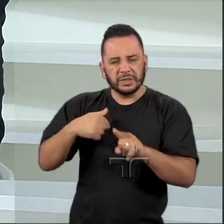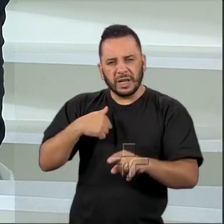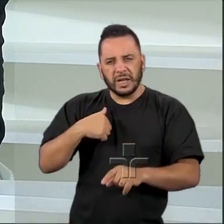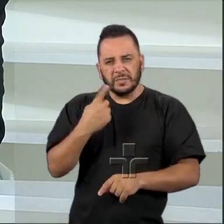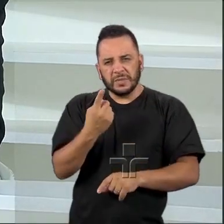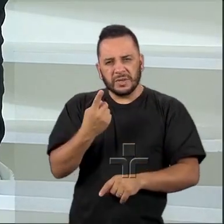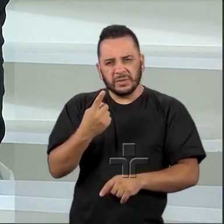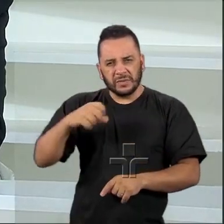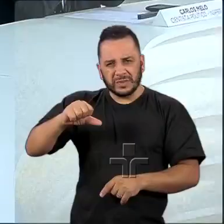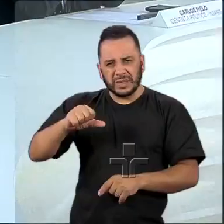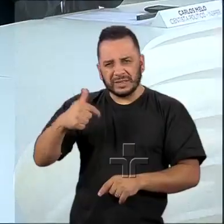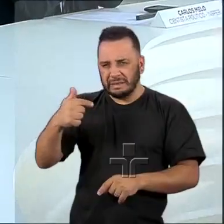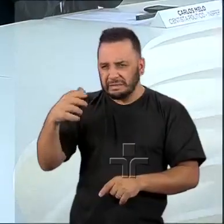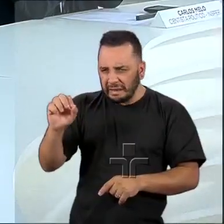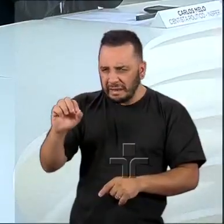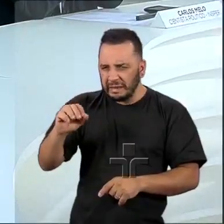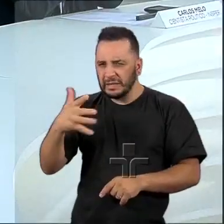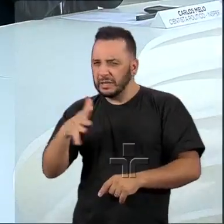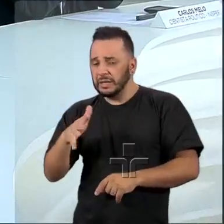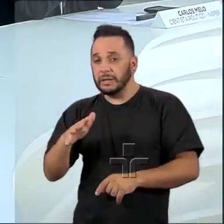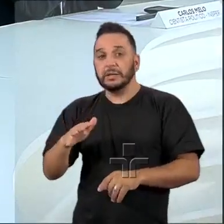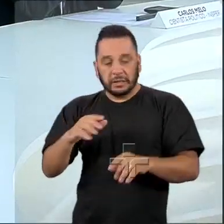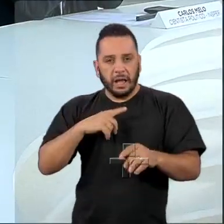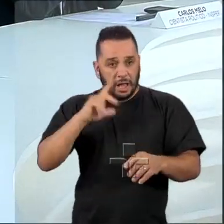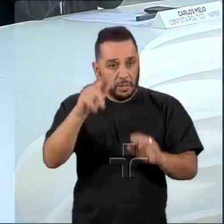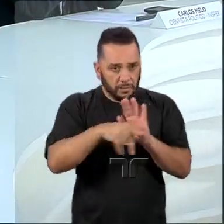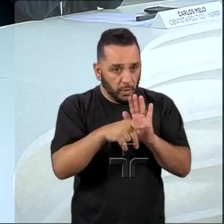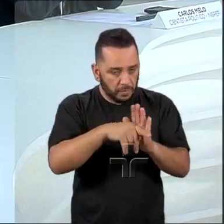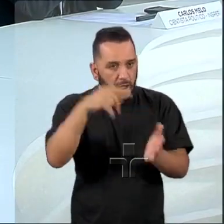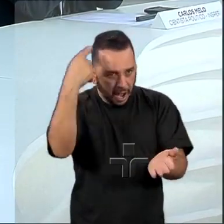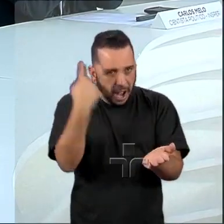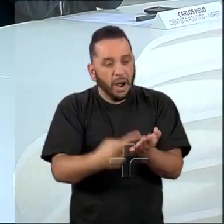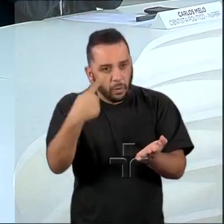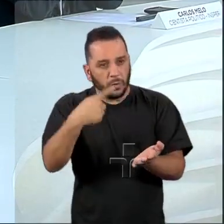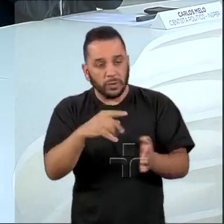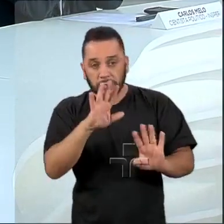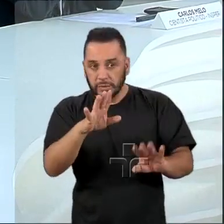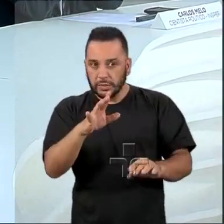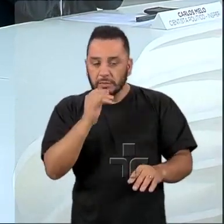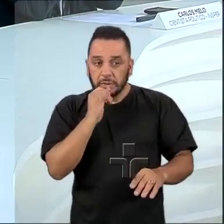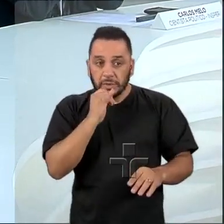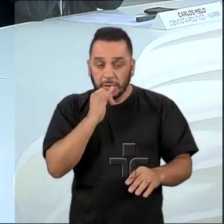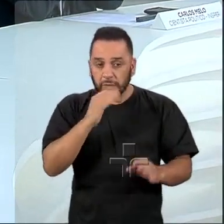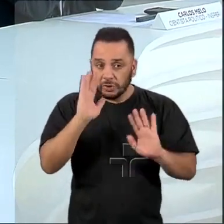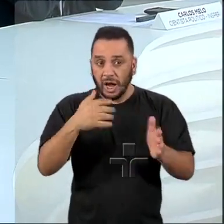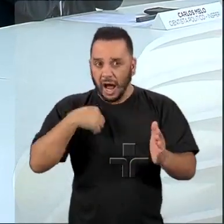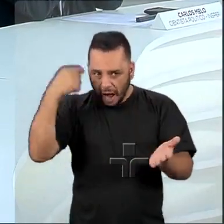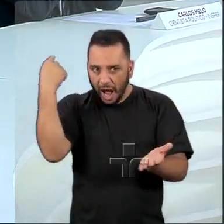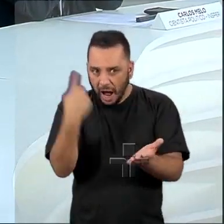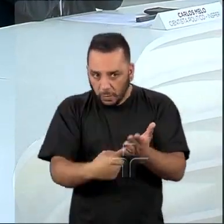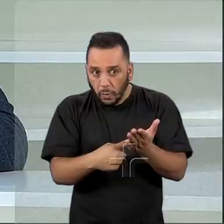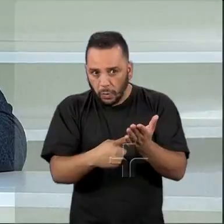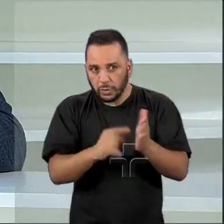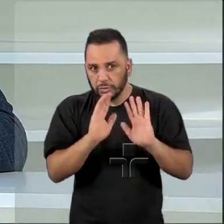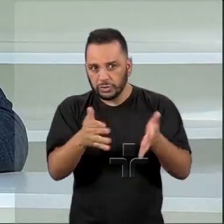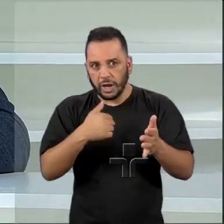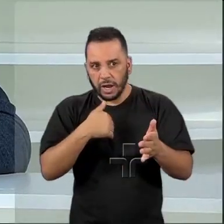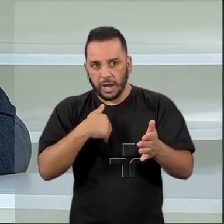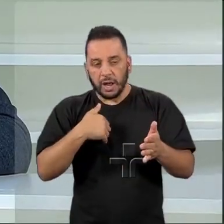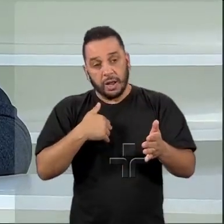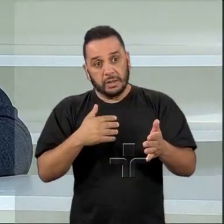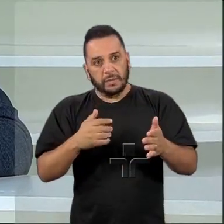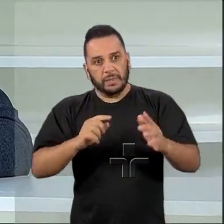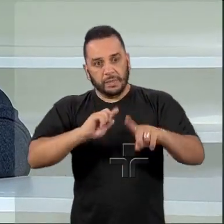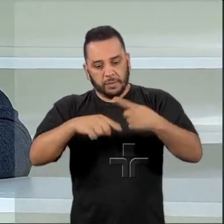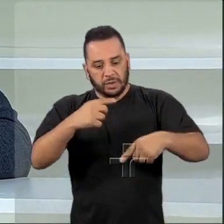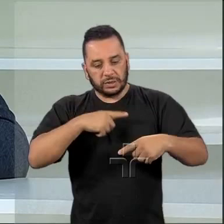mas esse era o acordo. Esse era o acordo. Esse era o contrato. É. Então, assim, para refazer esse pacto, você tem que refazer a lógica da